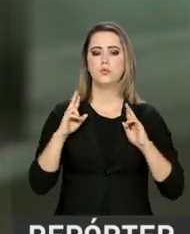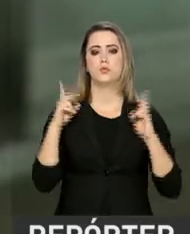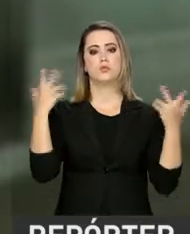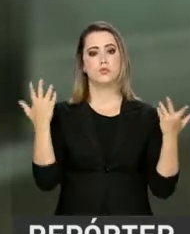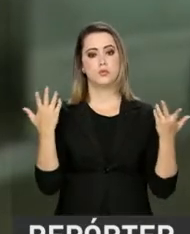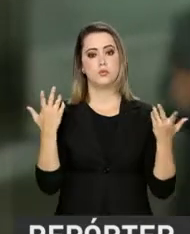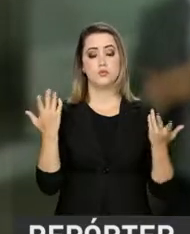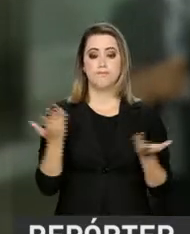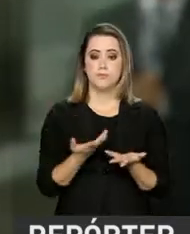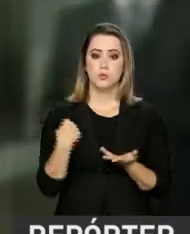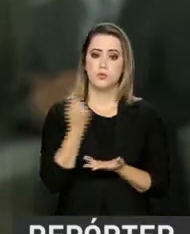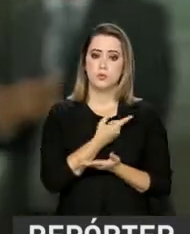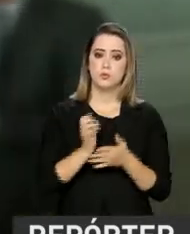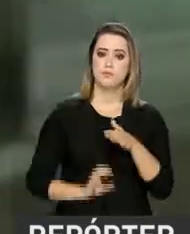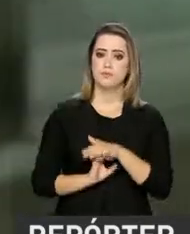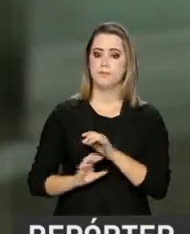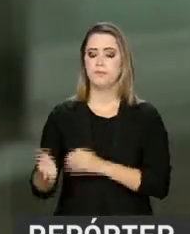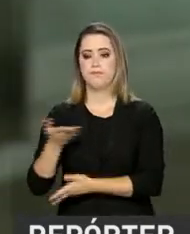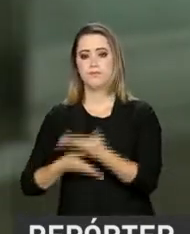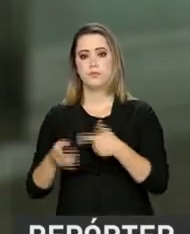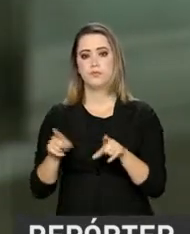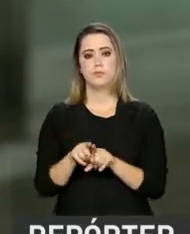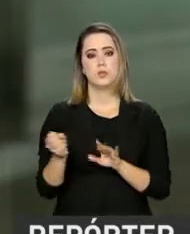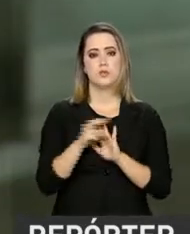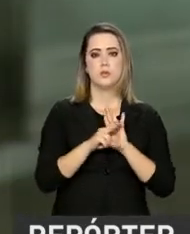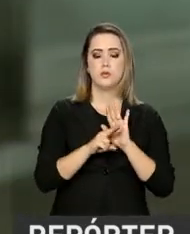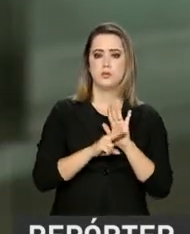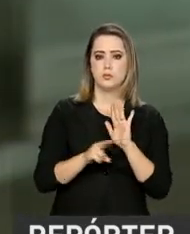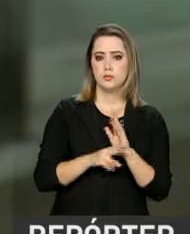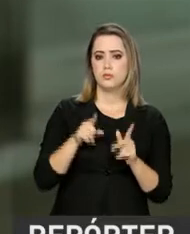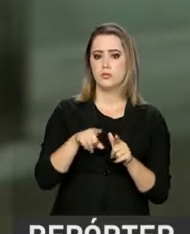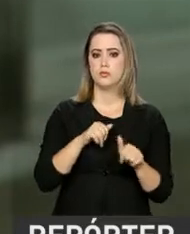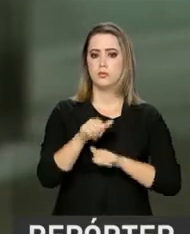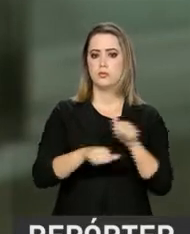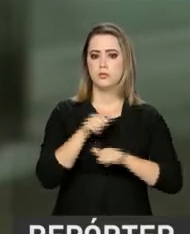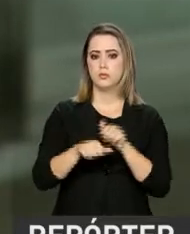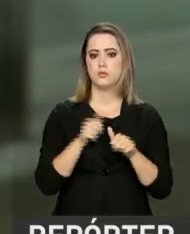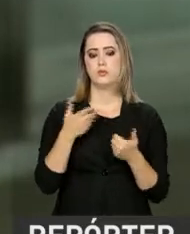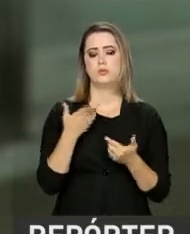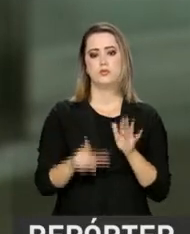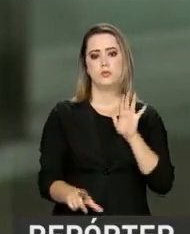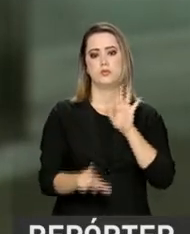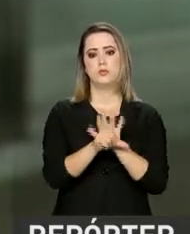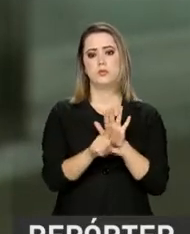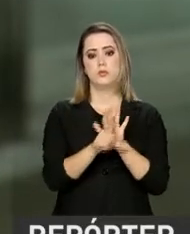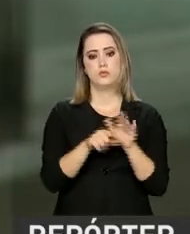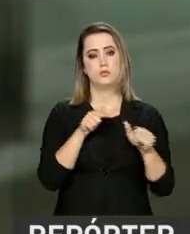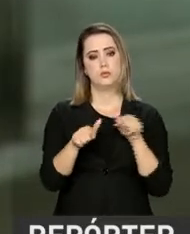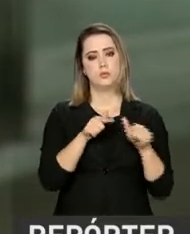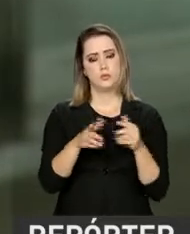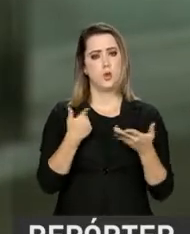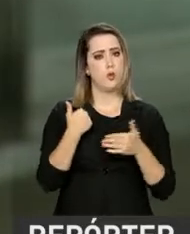de nosso mercado de trabalho esta reformulação elas feitas elas flexibiliza a lei das leis trabalhistas